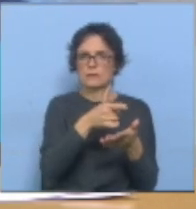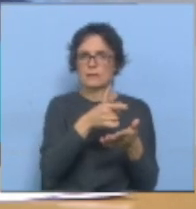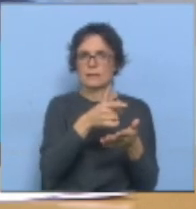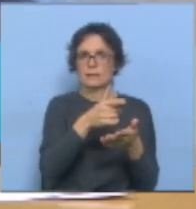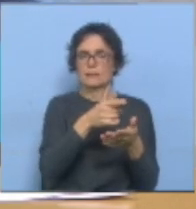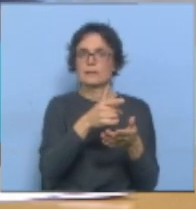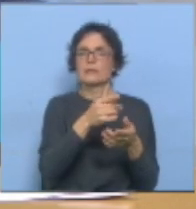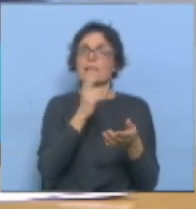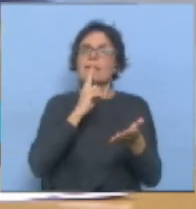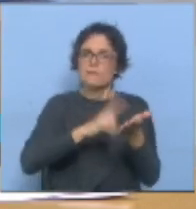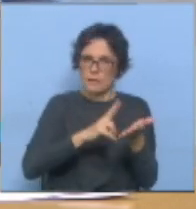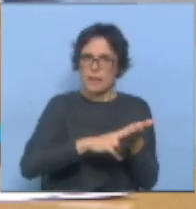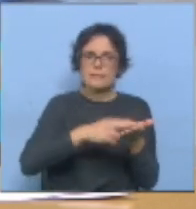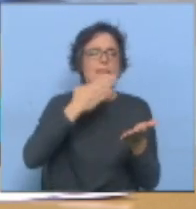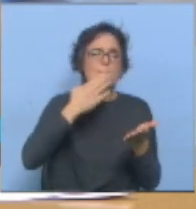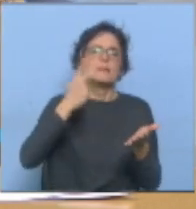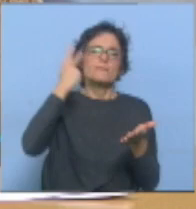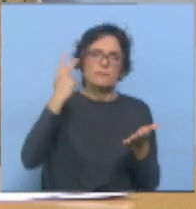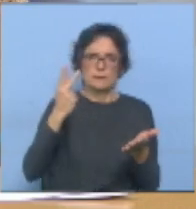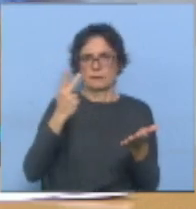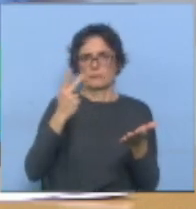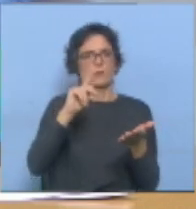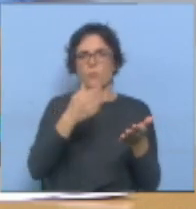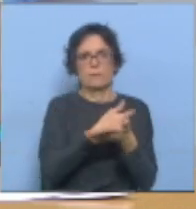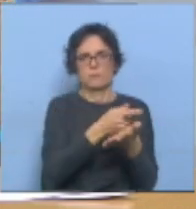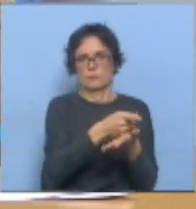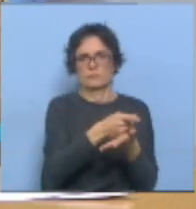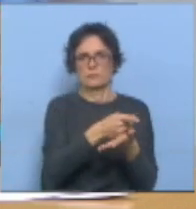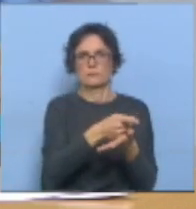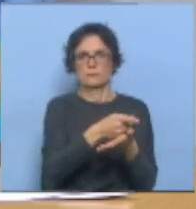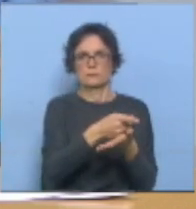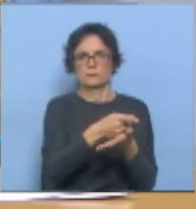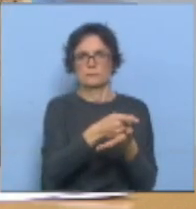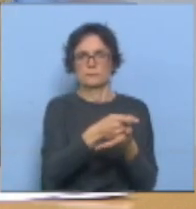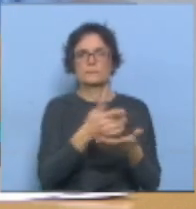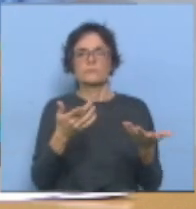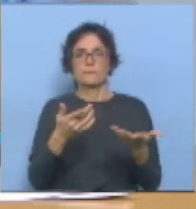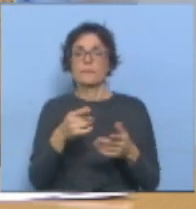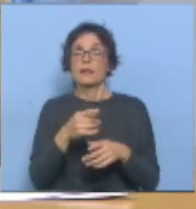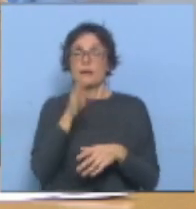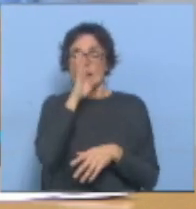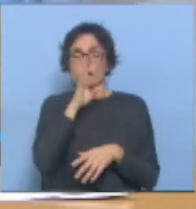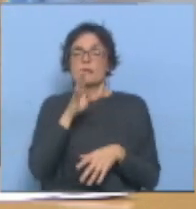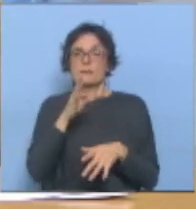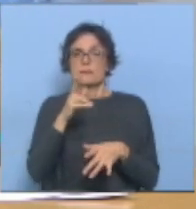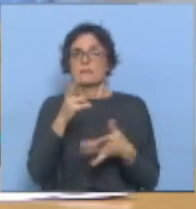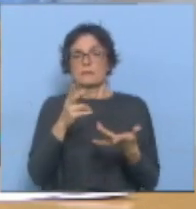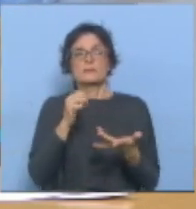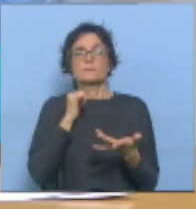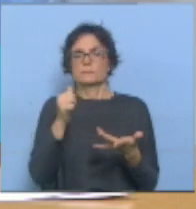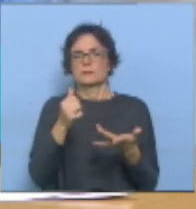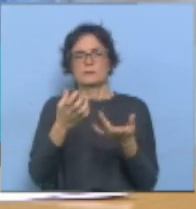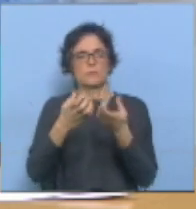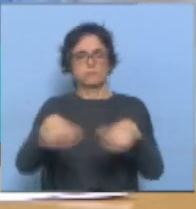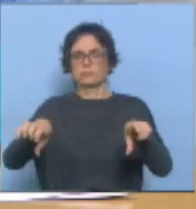isso faz-nos mal como sociedade e vamos deslaçando a nossa coesão humana, os laços de pertença uns com os